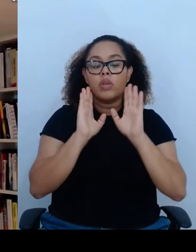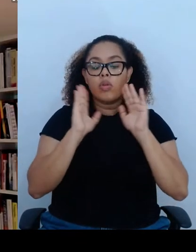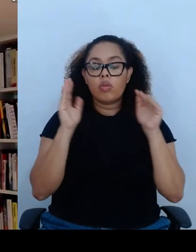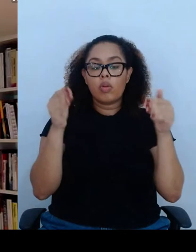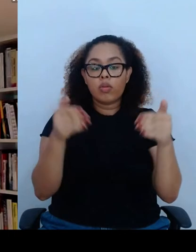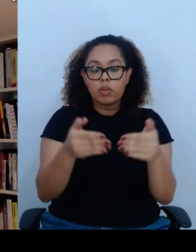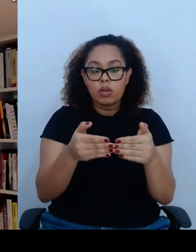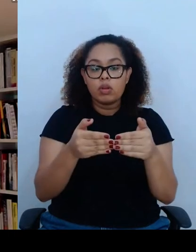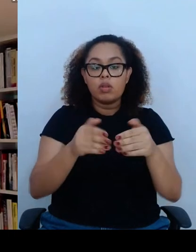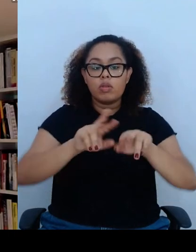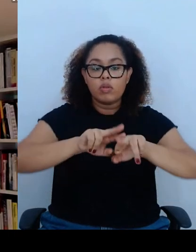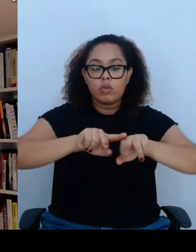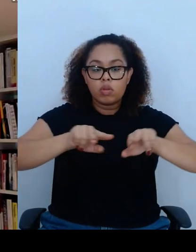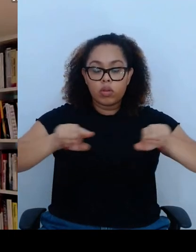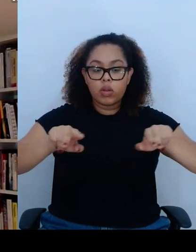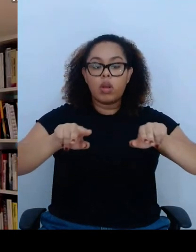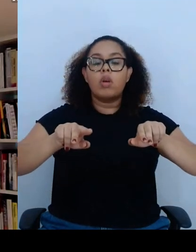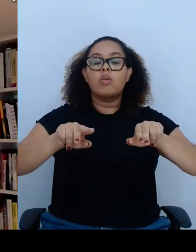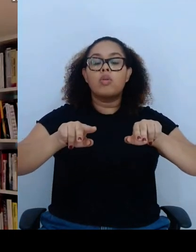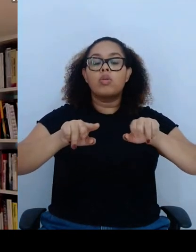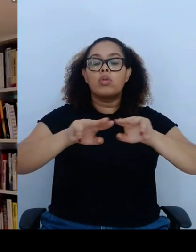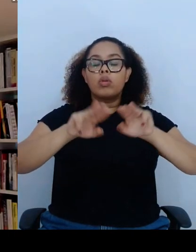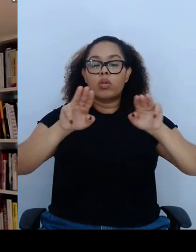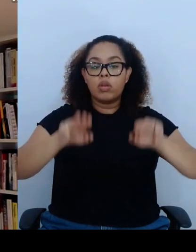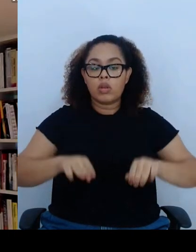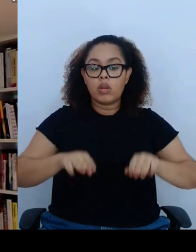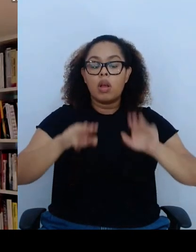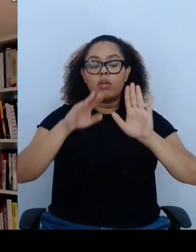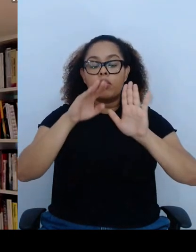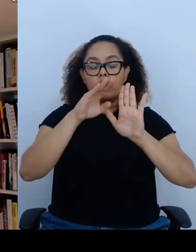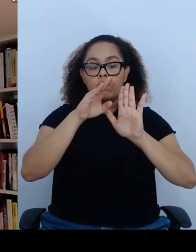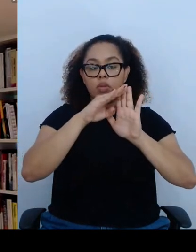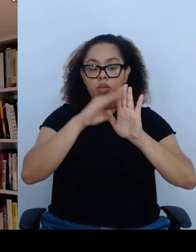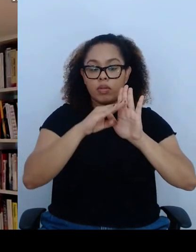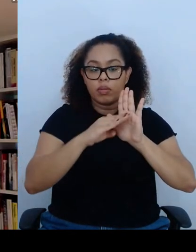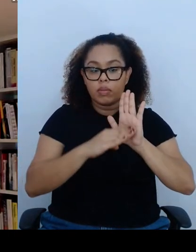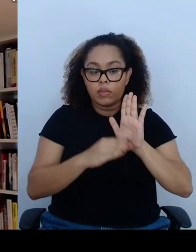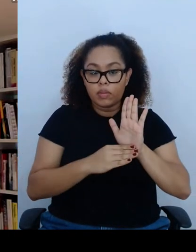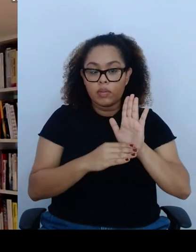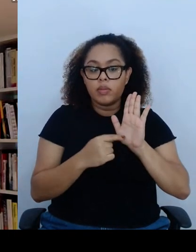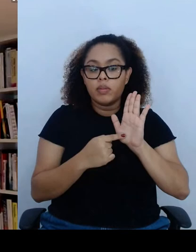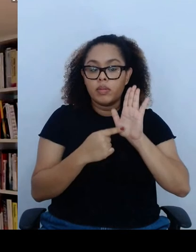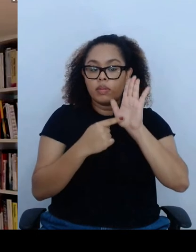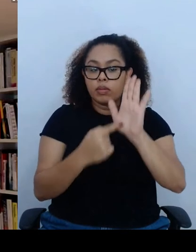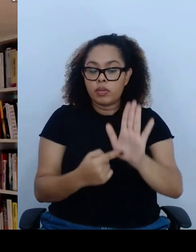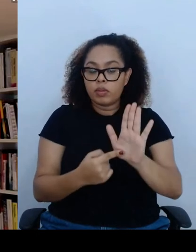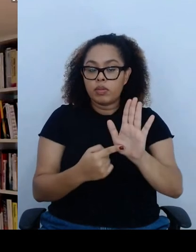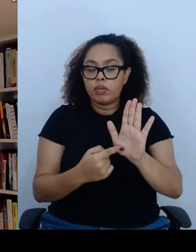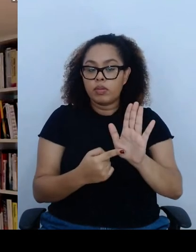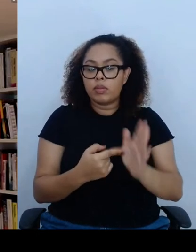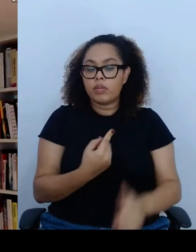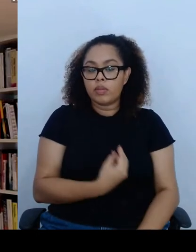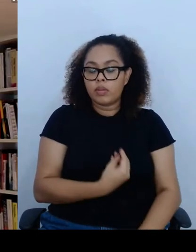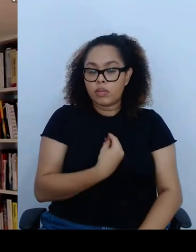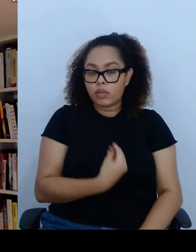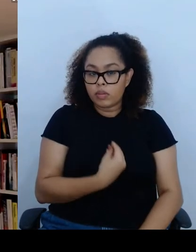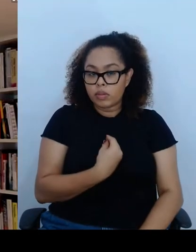mas uma programação de várias mostras individuais né ocupando enfim